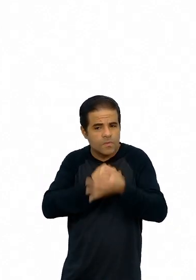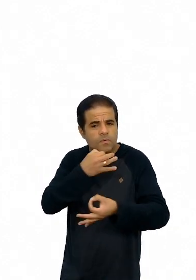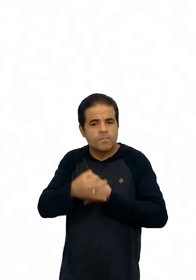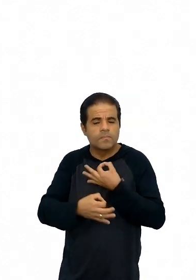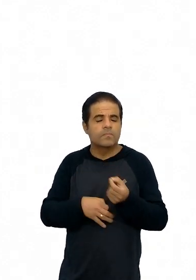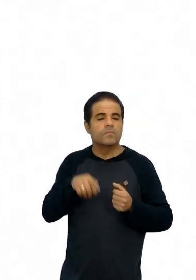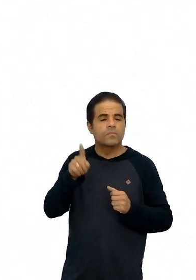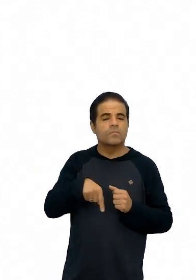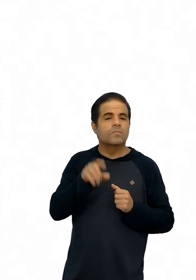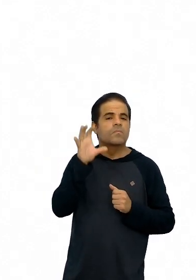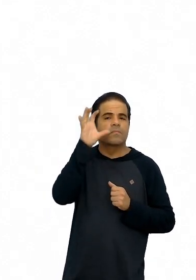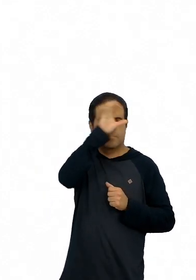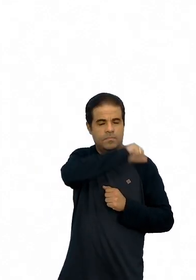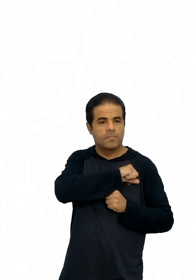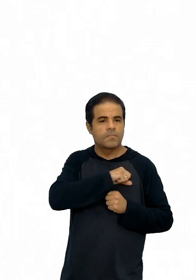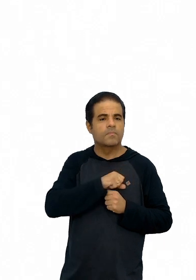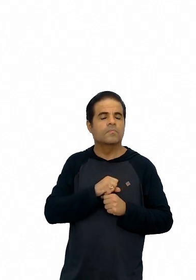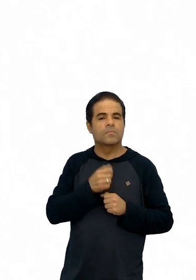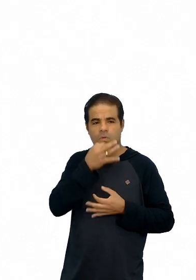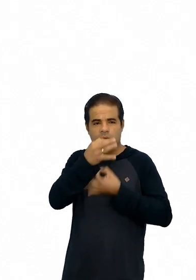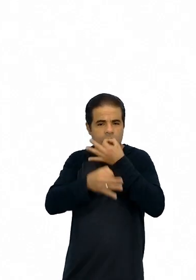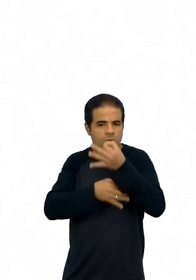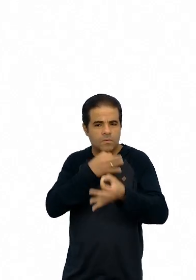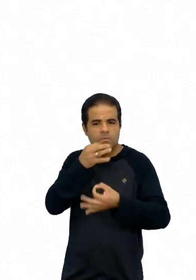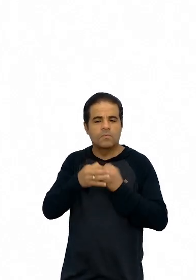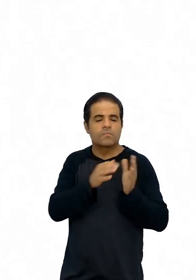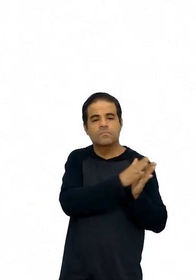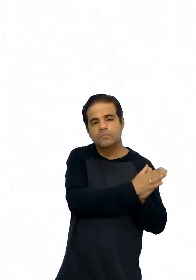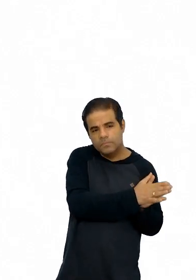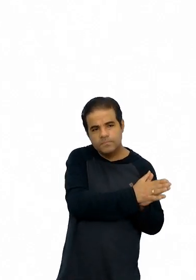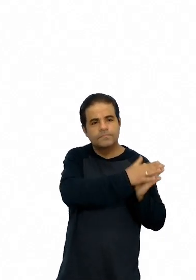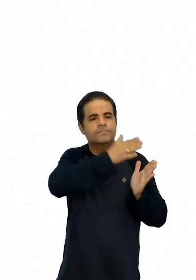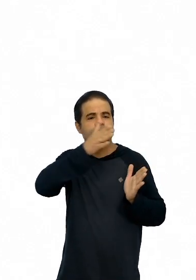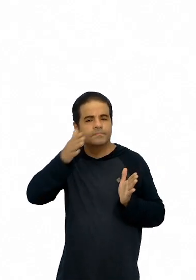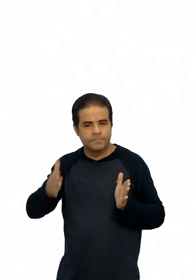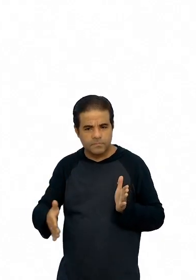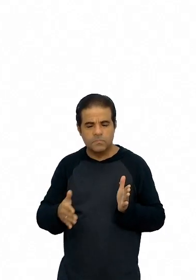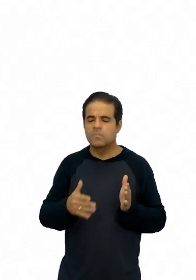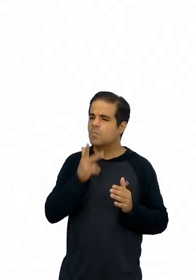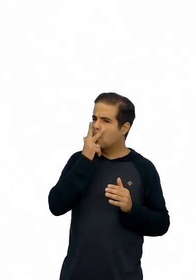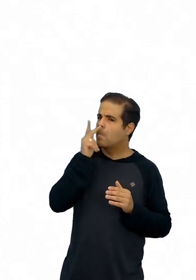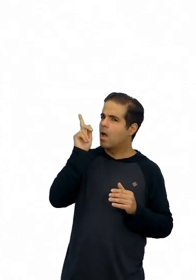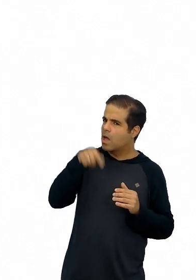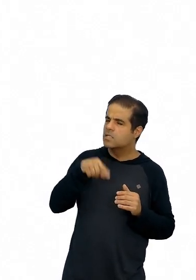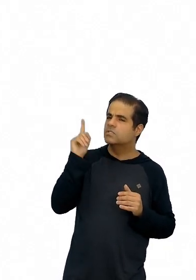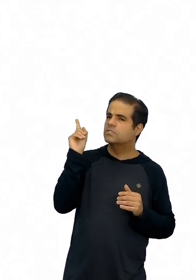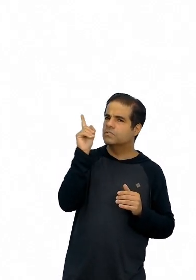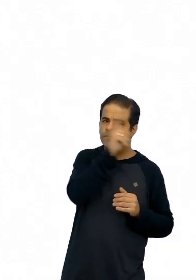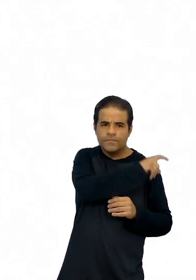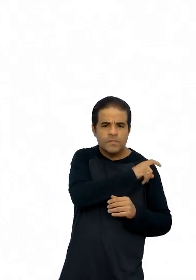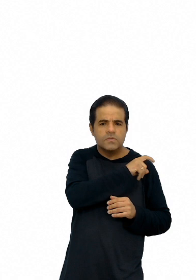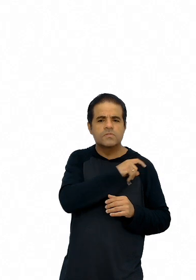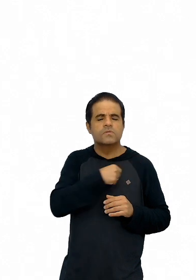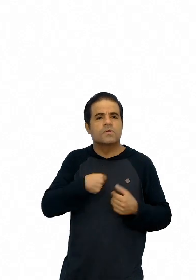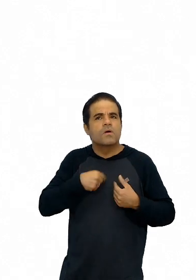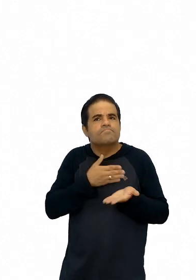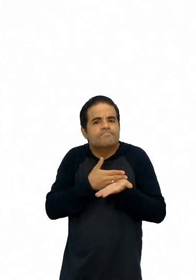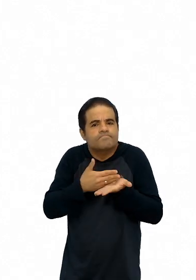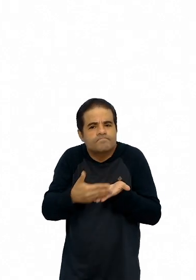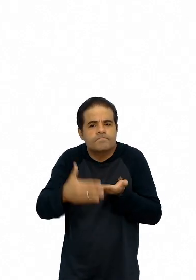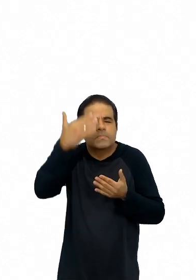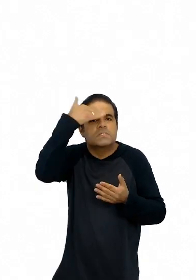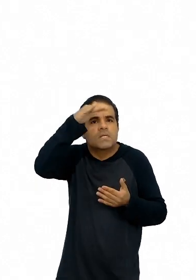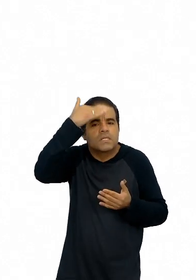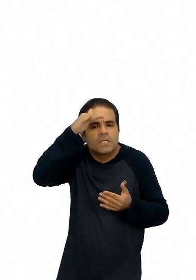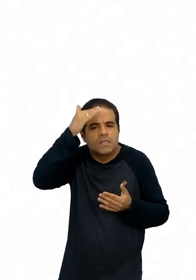do que eles aprenderam, para eles comentarem daquilo que eles falaram, nossa, eu achei que isso aqui era difícil, mas eu estou começando a